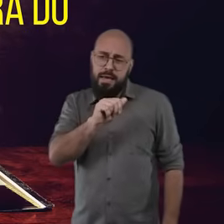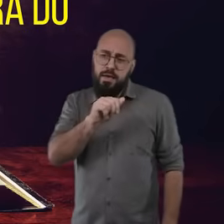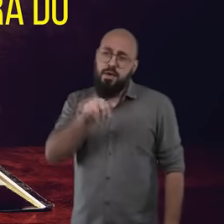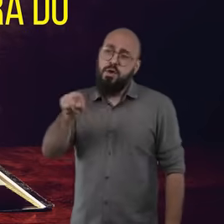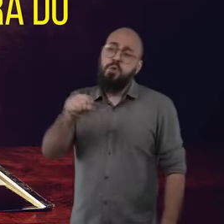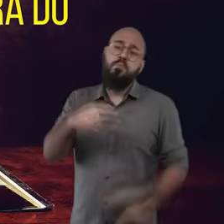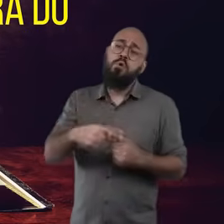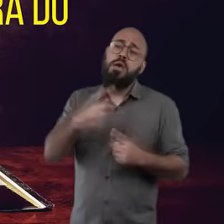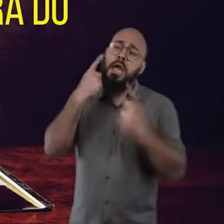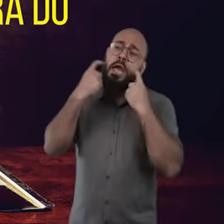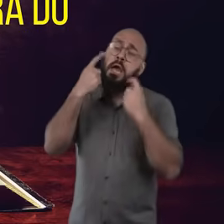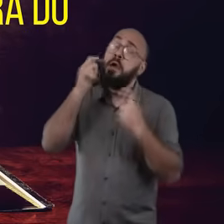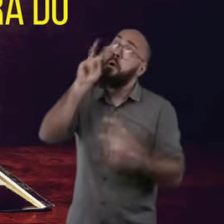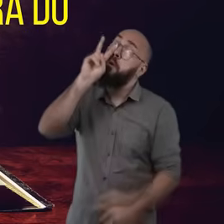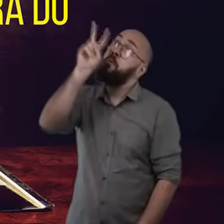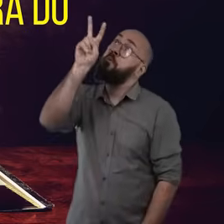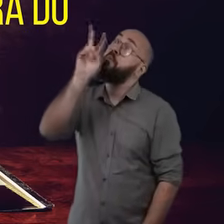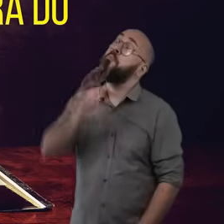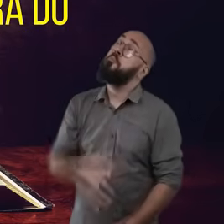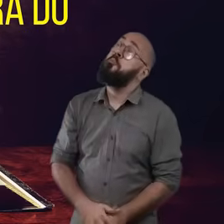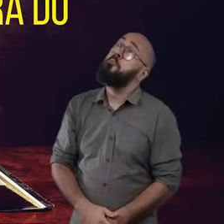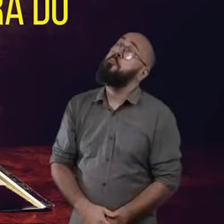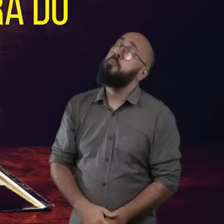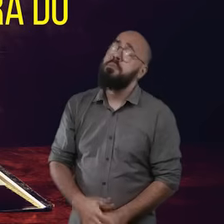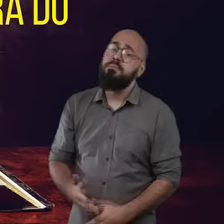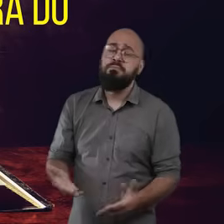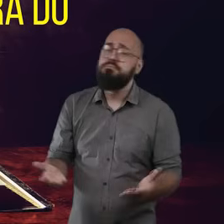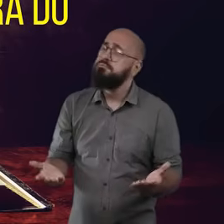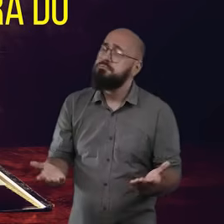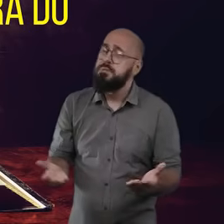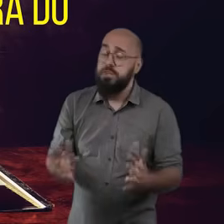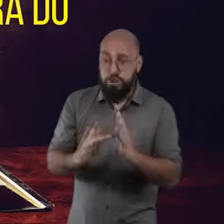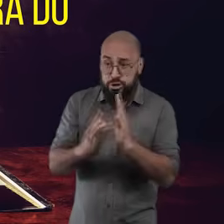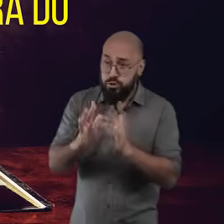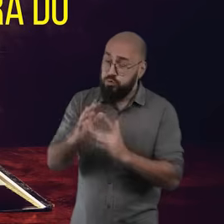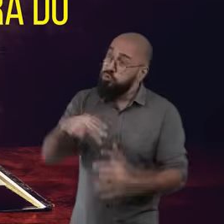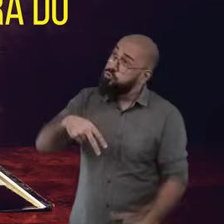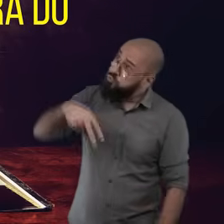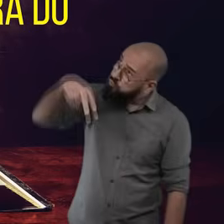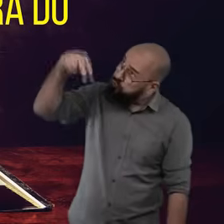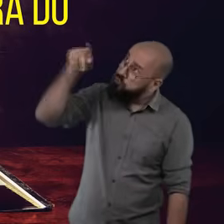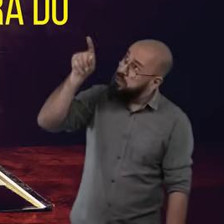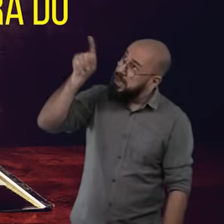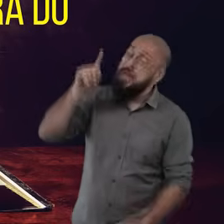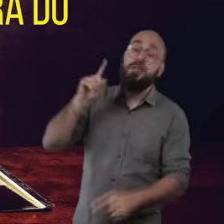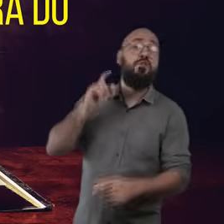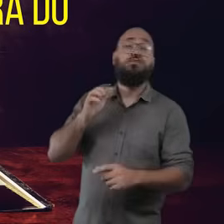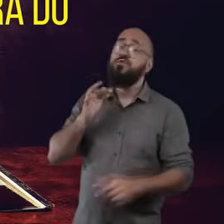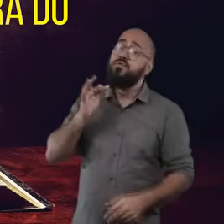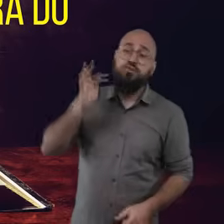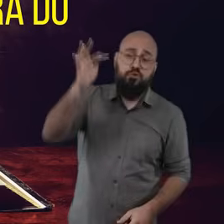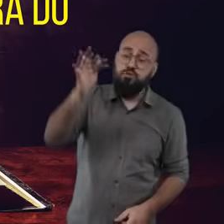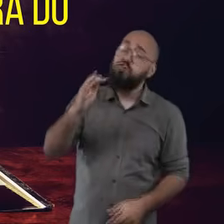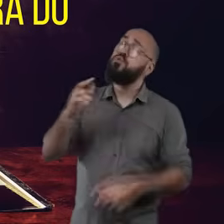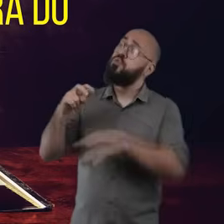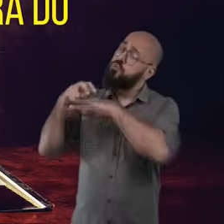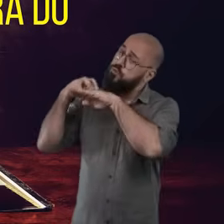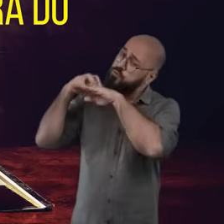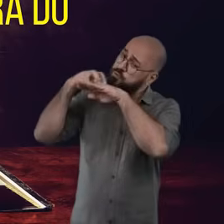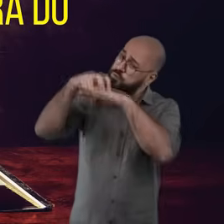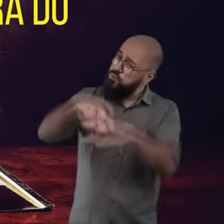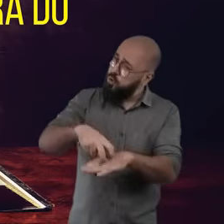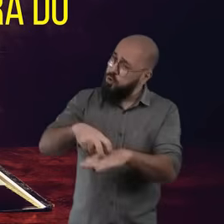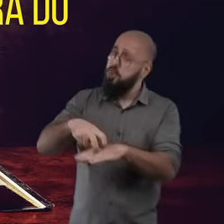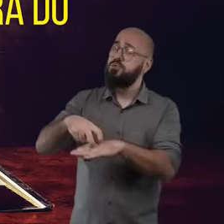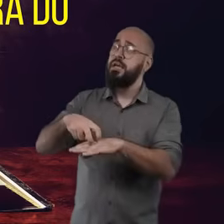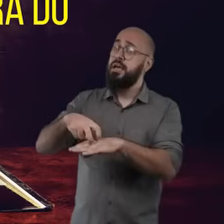alturas? Esse Jesus que foi levado do meio de vocês para o céu virá do modo como vocês